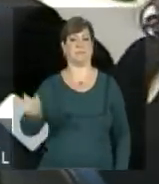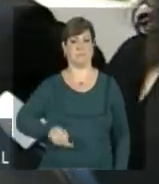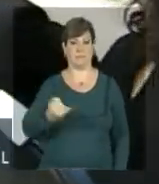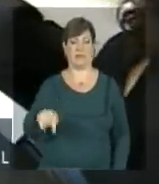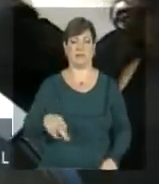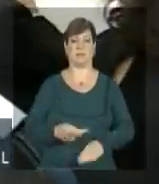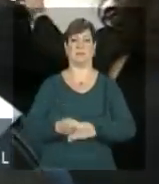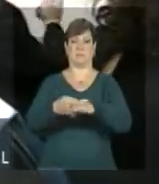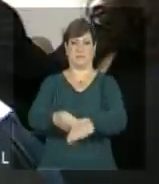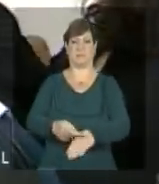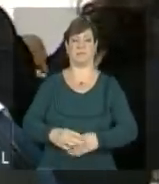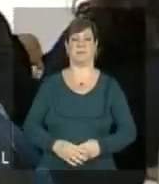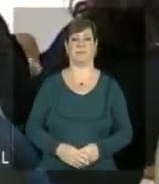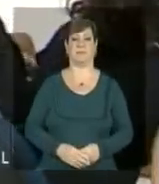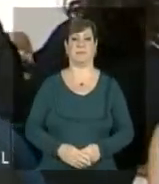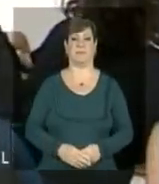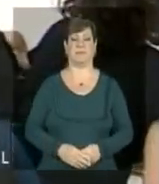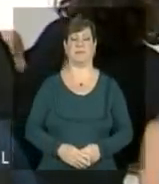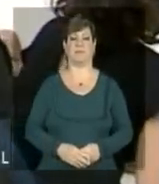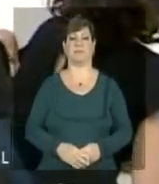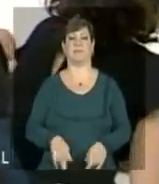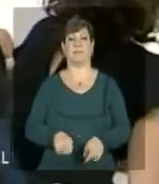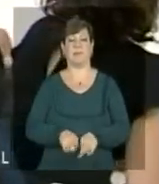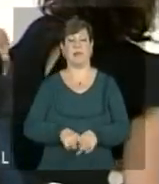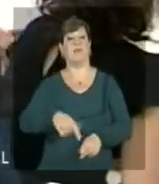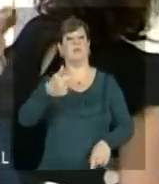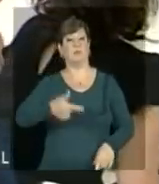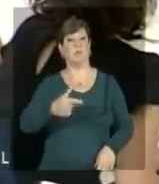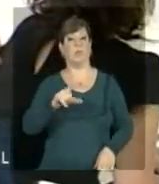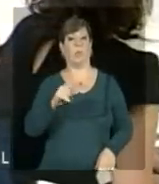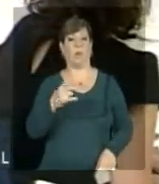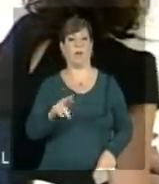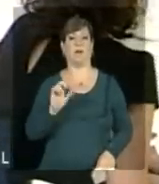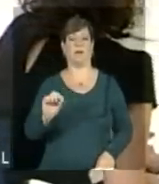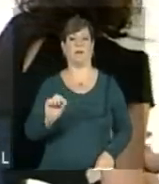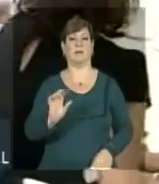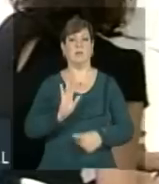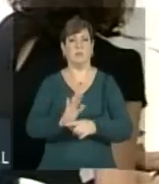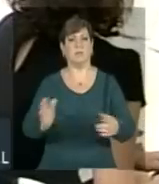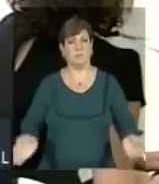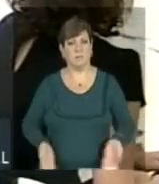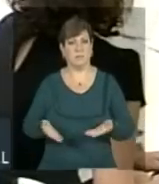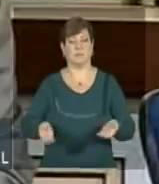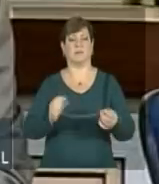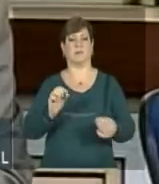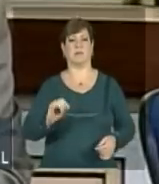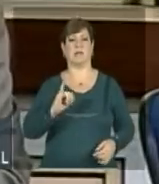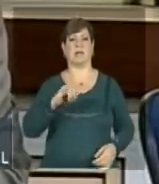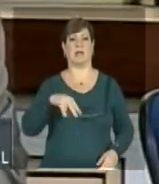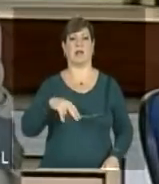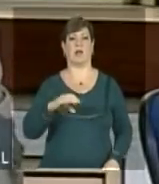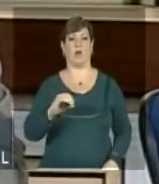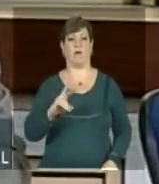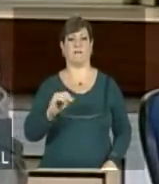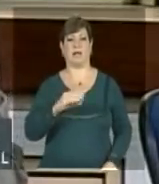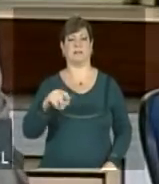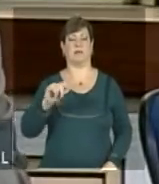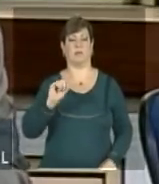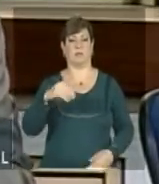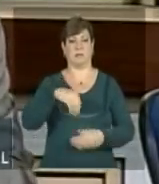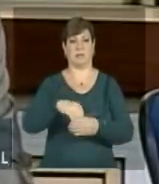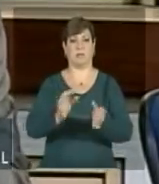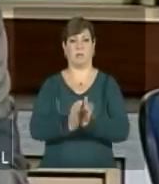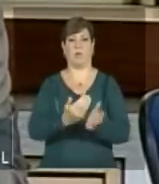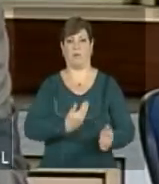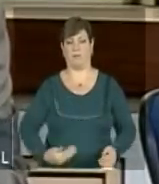este prêmio. Em segundo lugar, incentivar a inovação na gestão em organizações do governo federal,